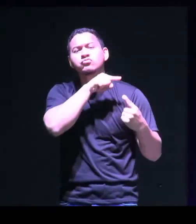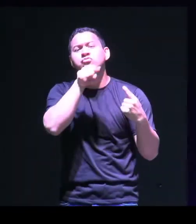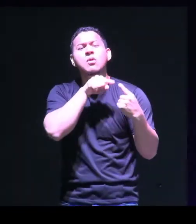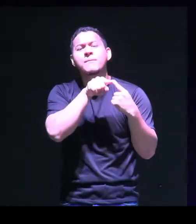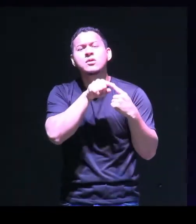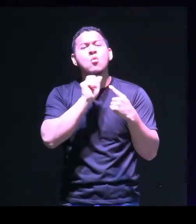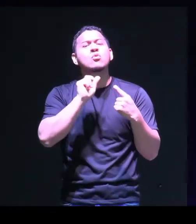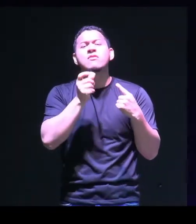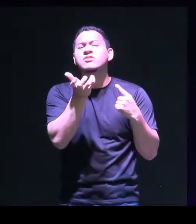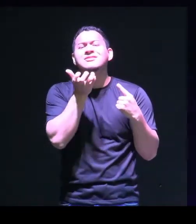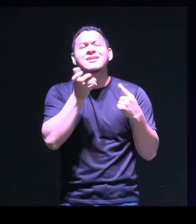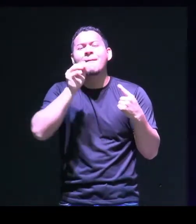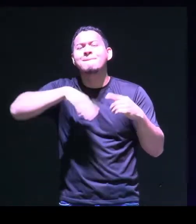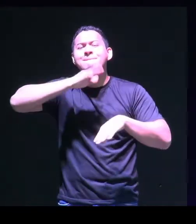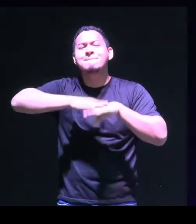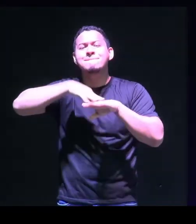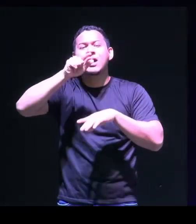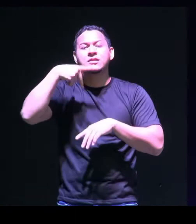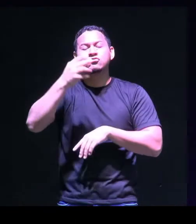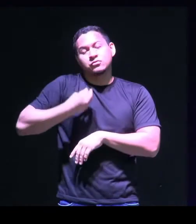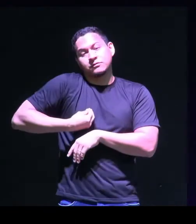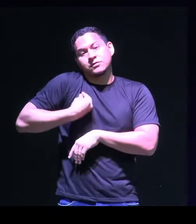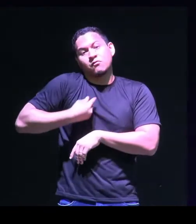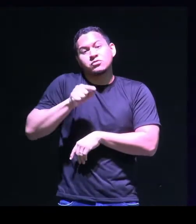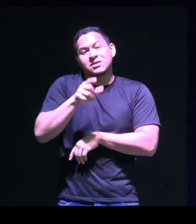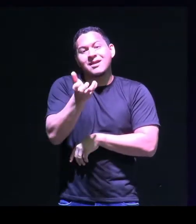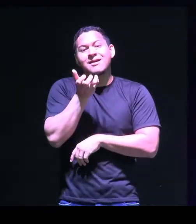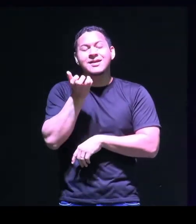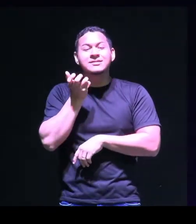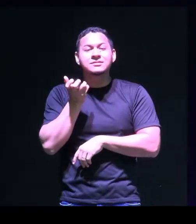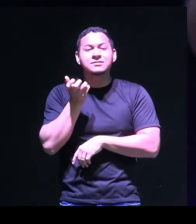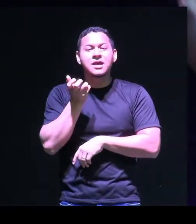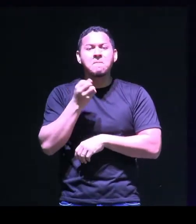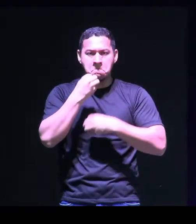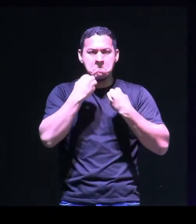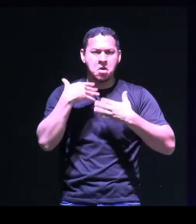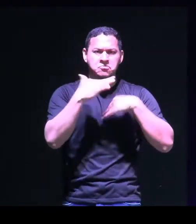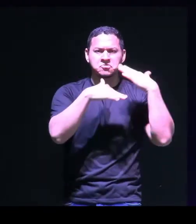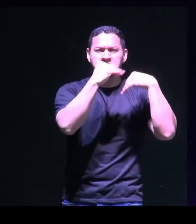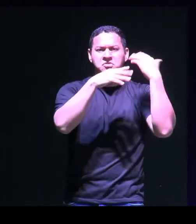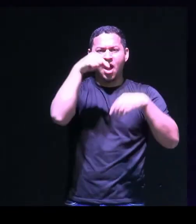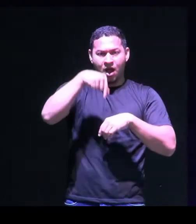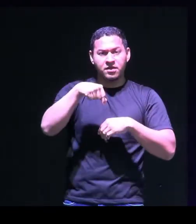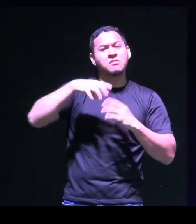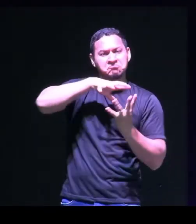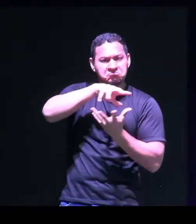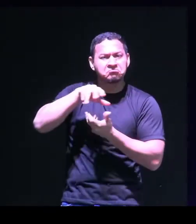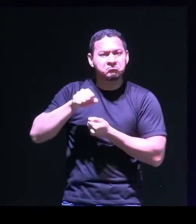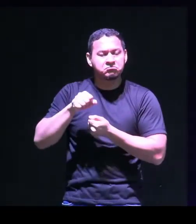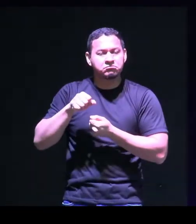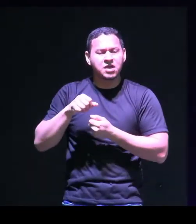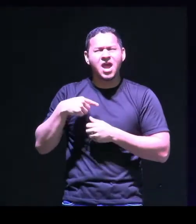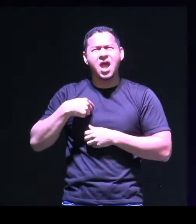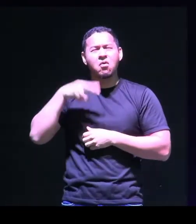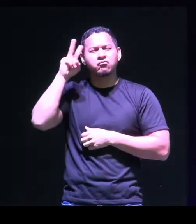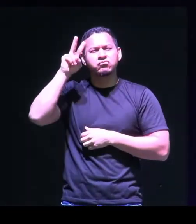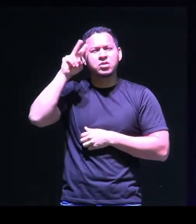que você mais quer da vida? Você quer ser bem-sucedido nessa vida? Eu lembro que uma vez